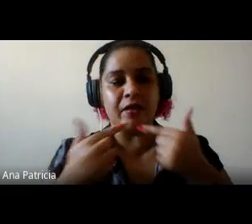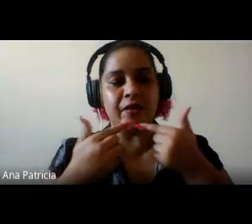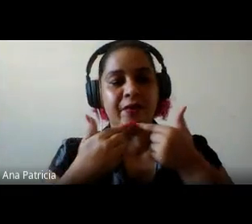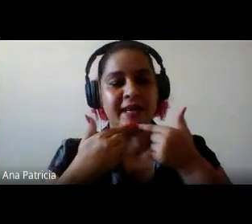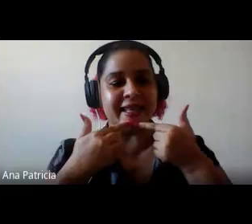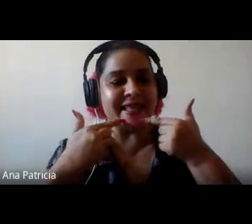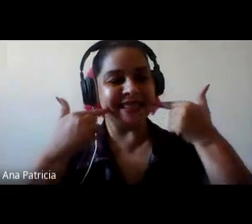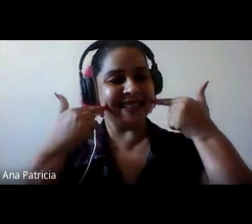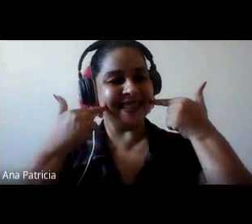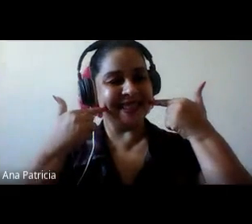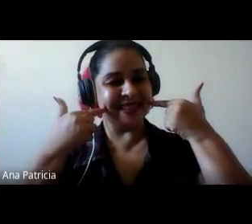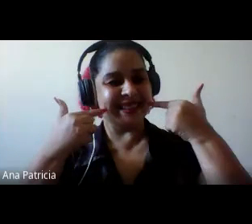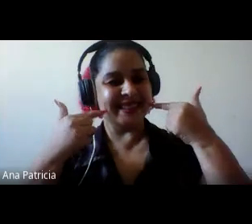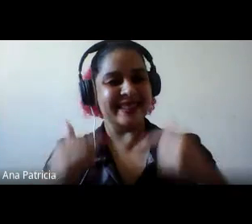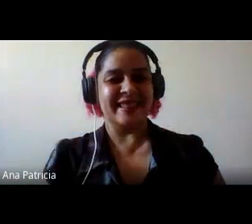Sinal de feliz.